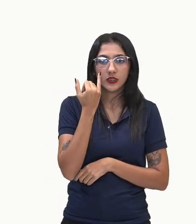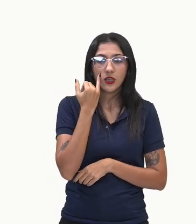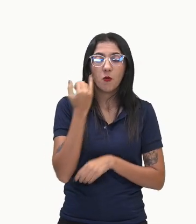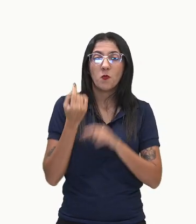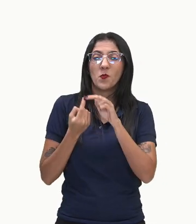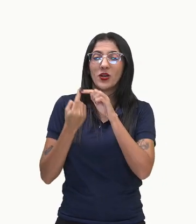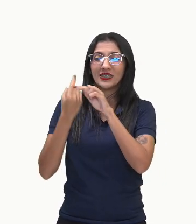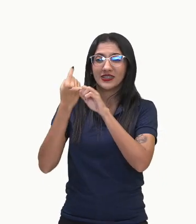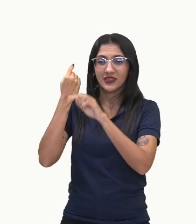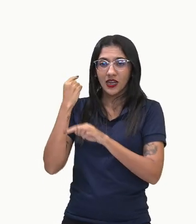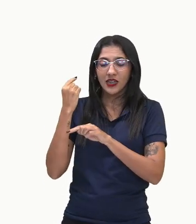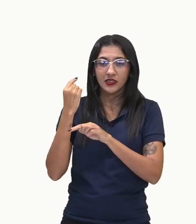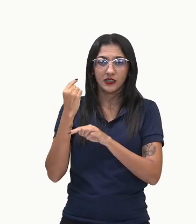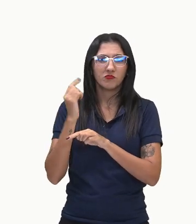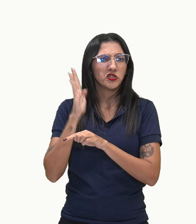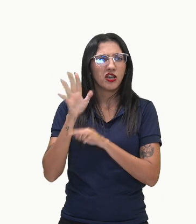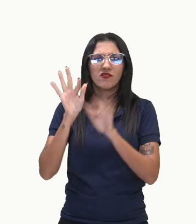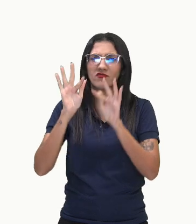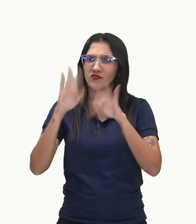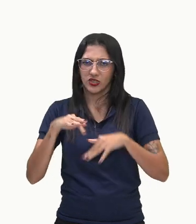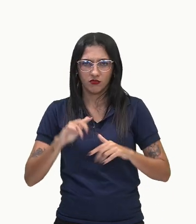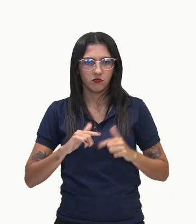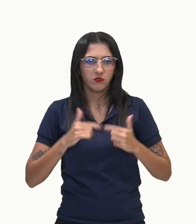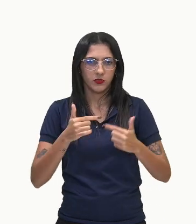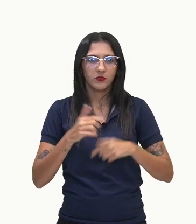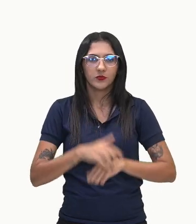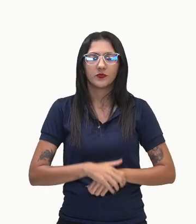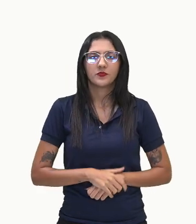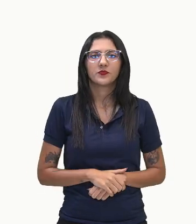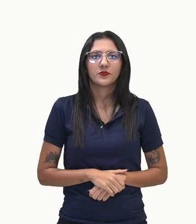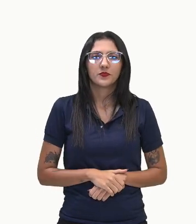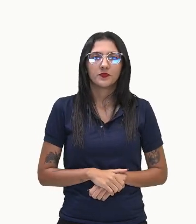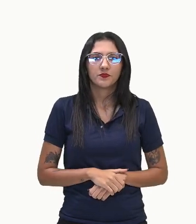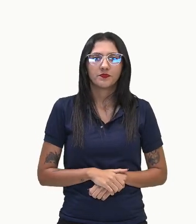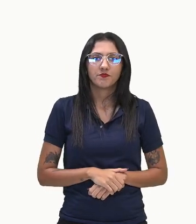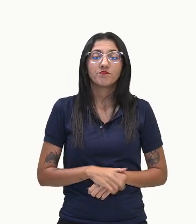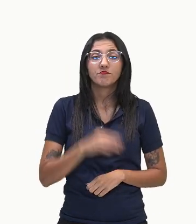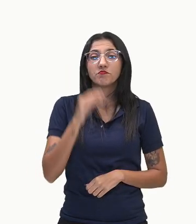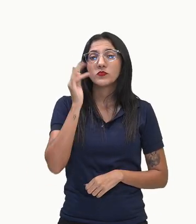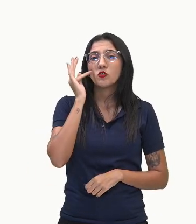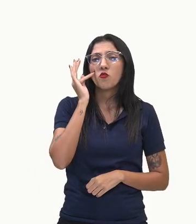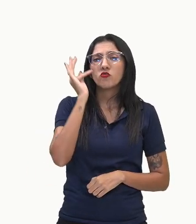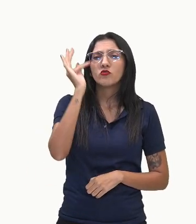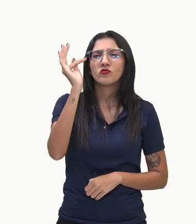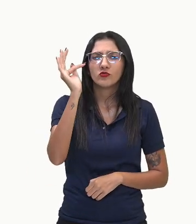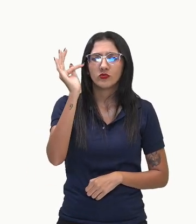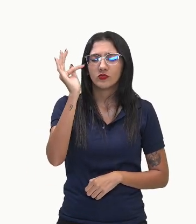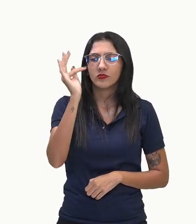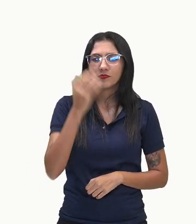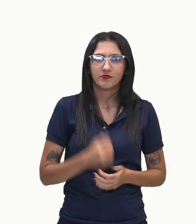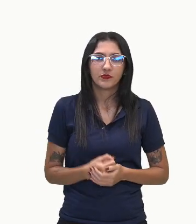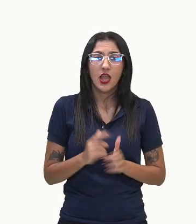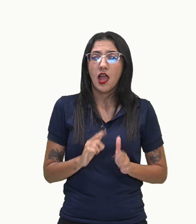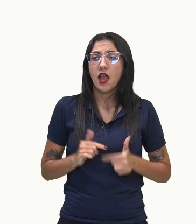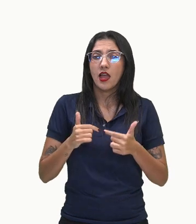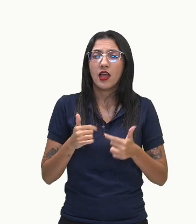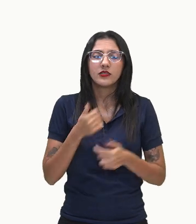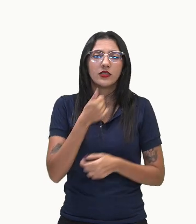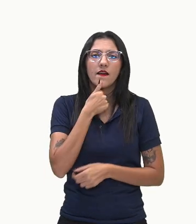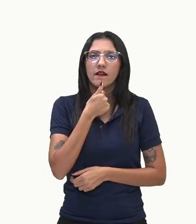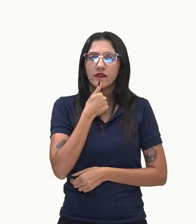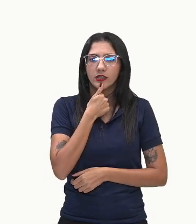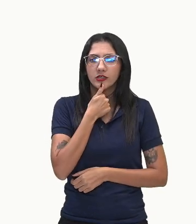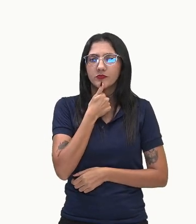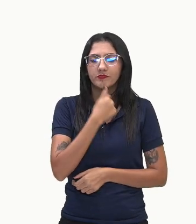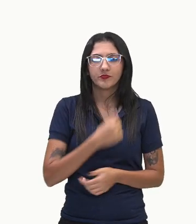já aconteceram, tá bom? E o futuro indica acontecimentos que se realizarão.